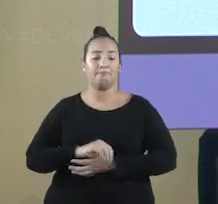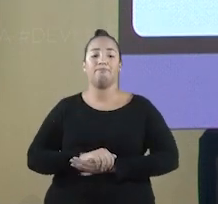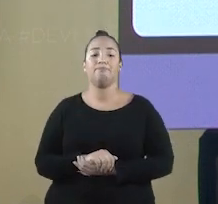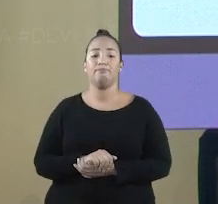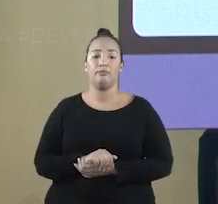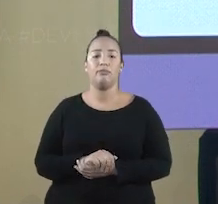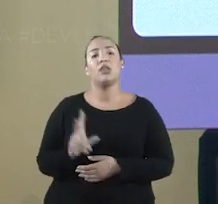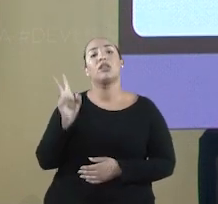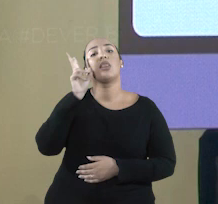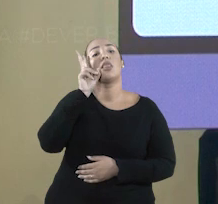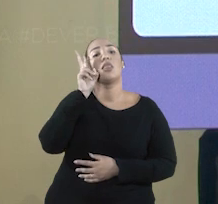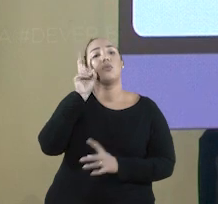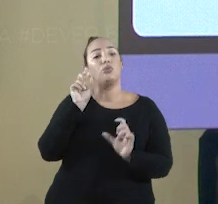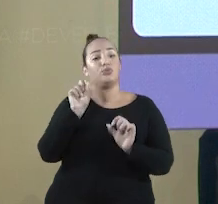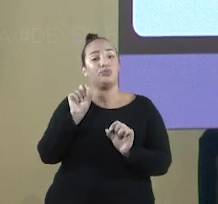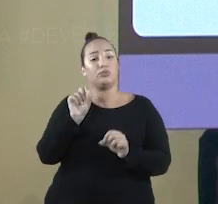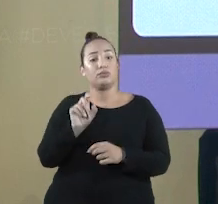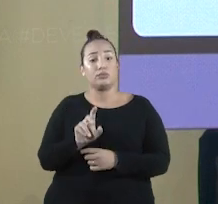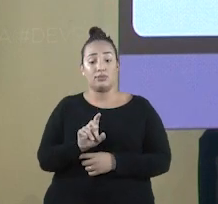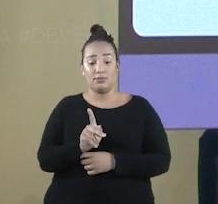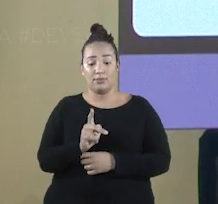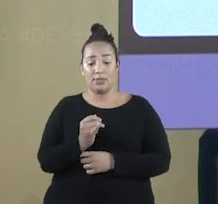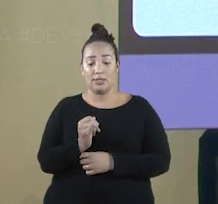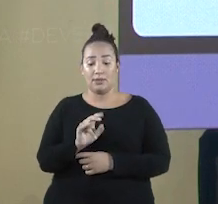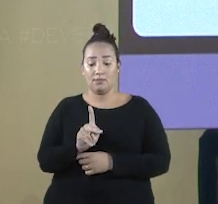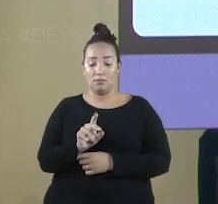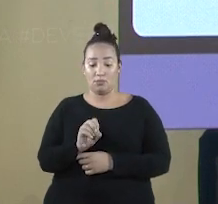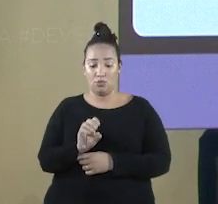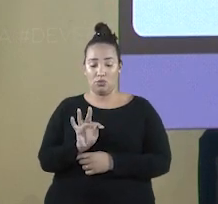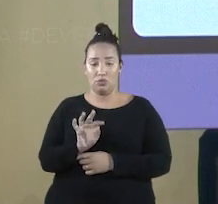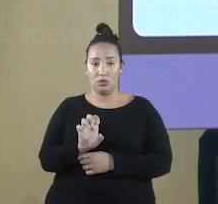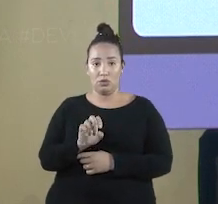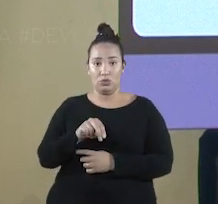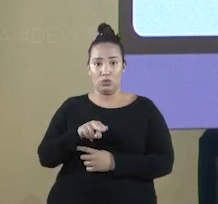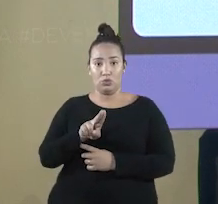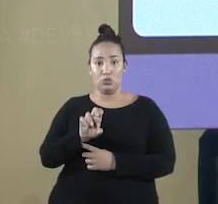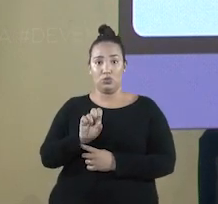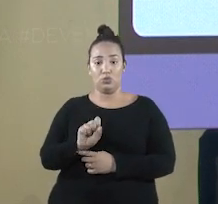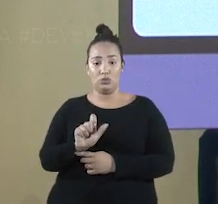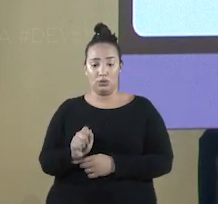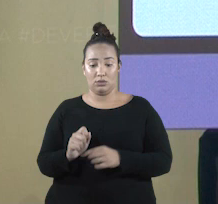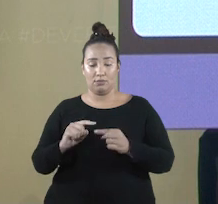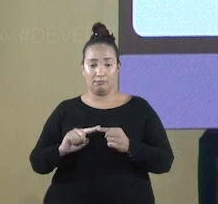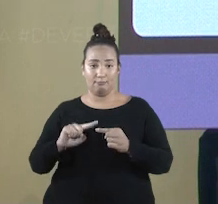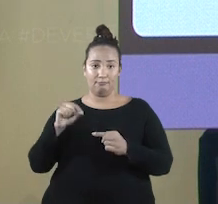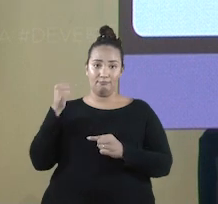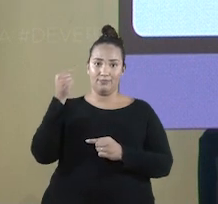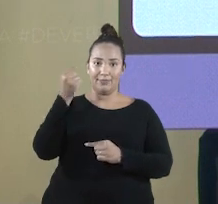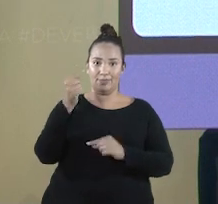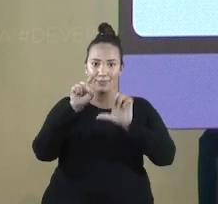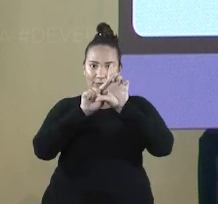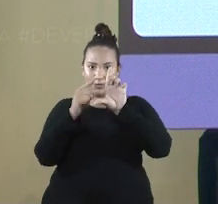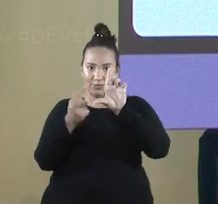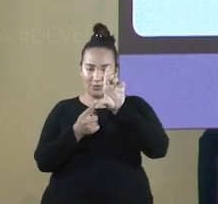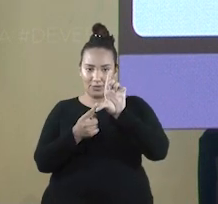graus. Lembra que hipotenusa é o lado oposto ao ângulo reto, ou seja,